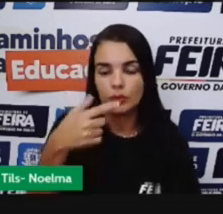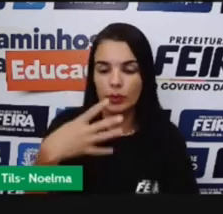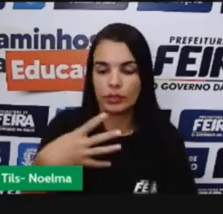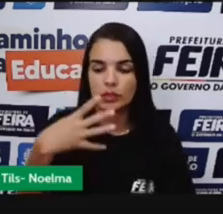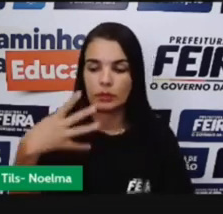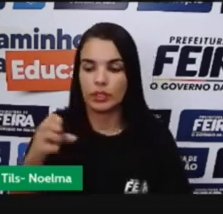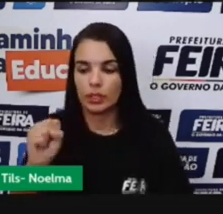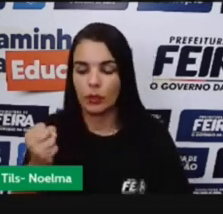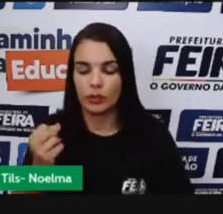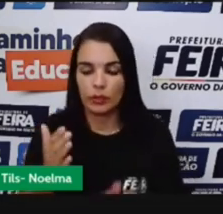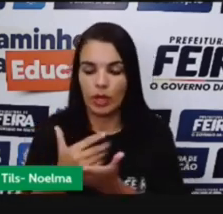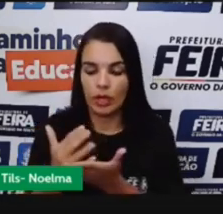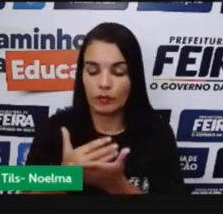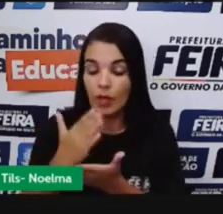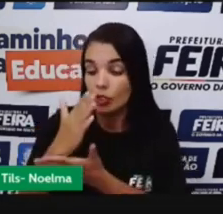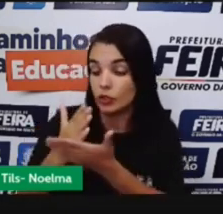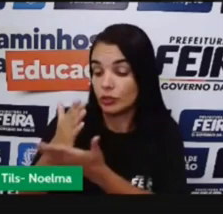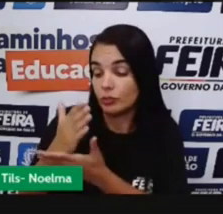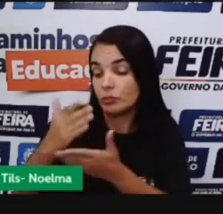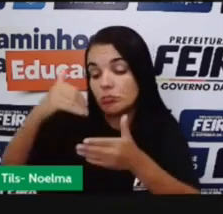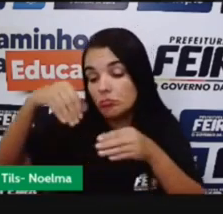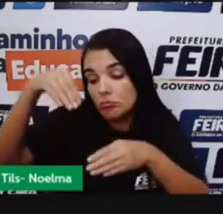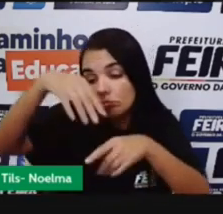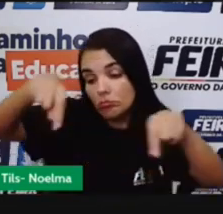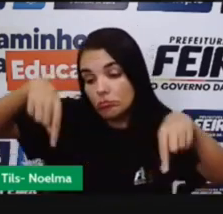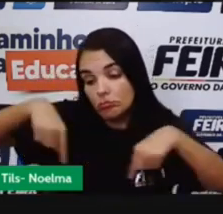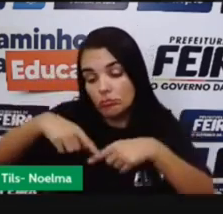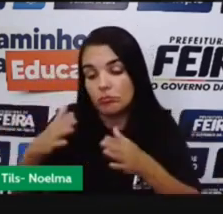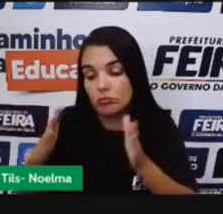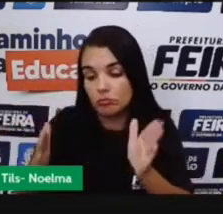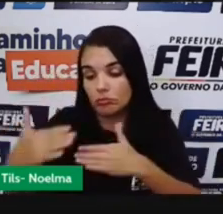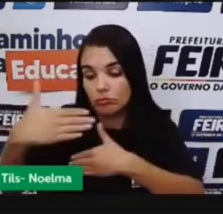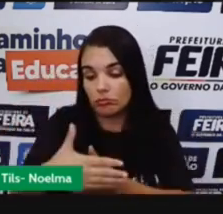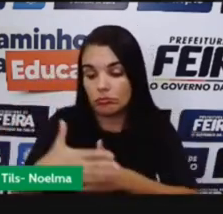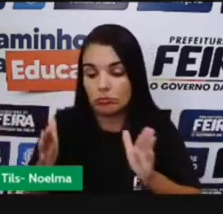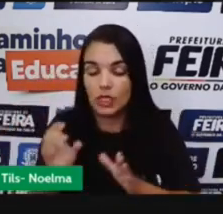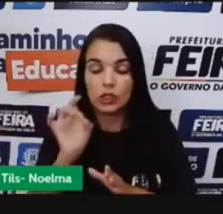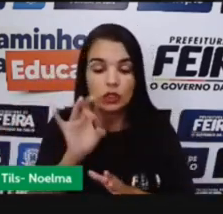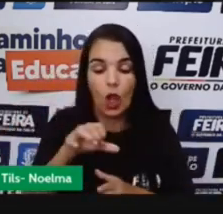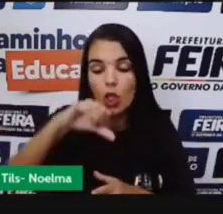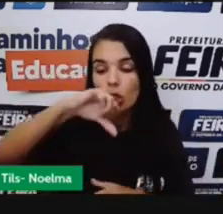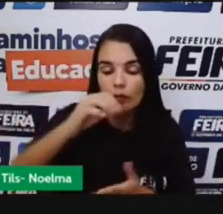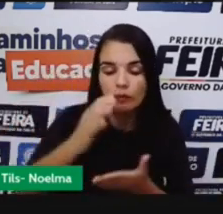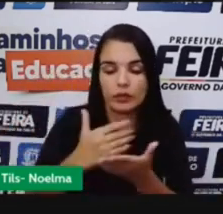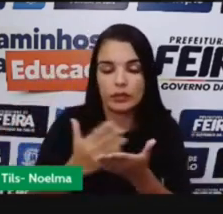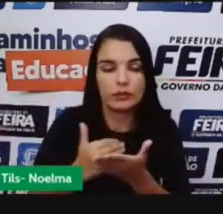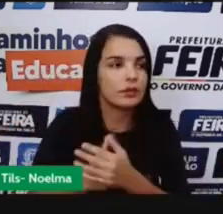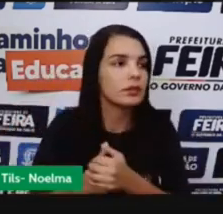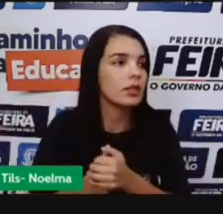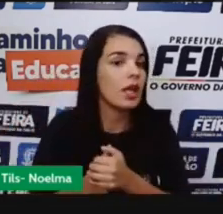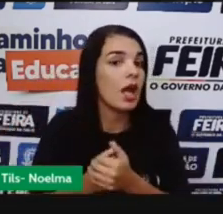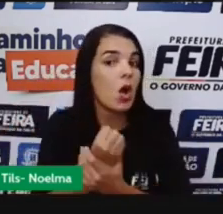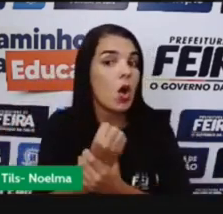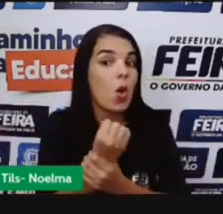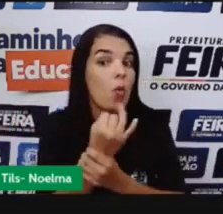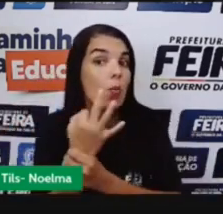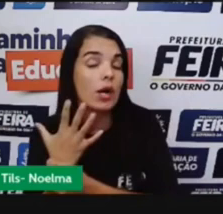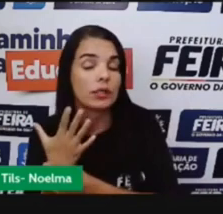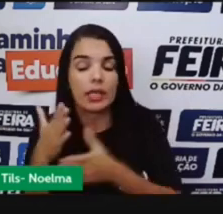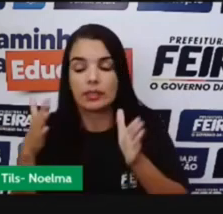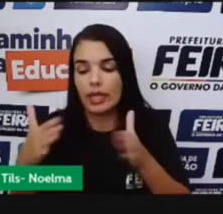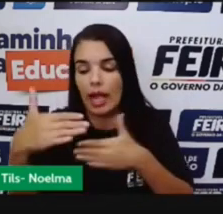2.448 livros que deveriam ser guardados nessa caixa, e cada caixa comporta aí apenas 9 livros. Quantas caixas